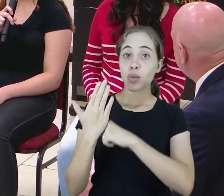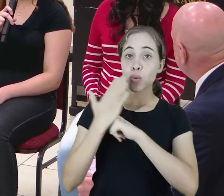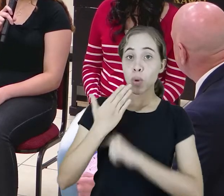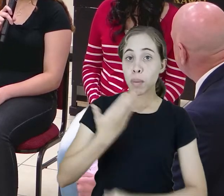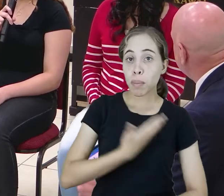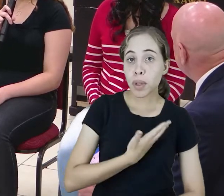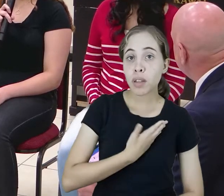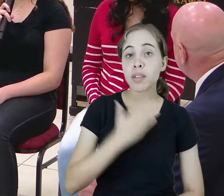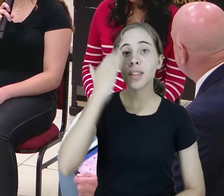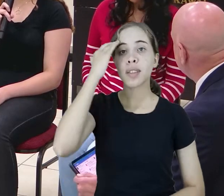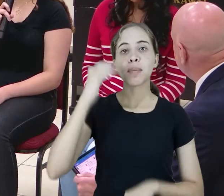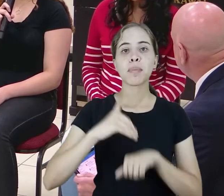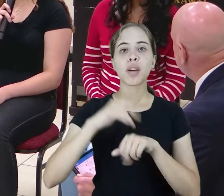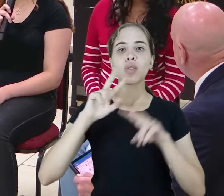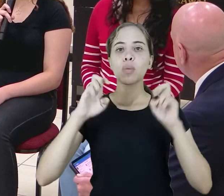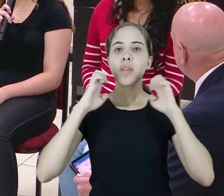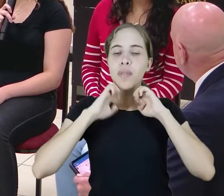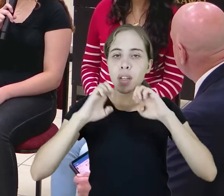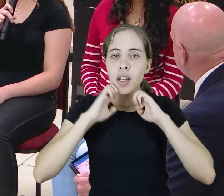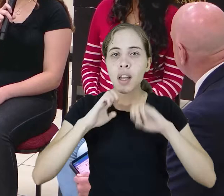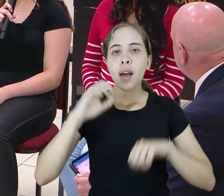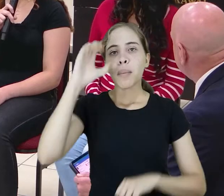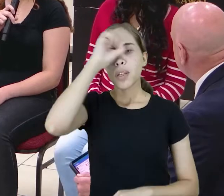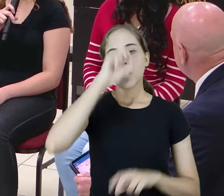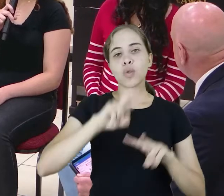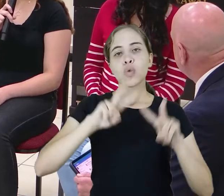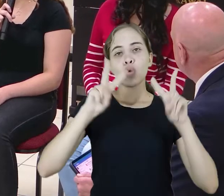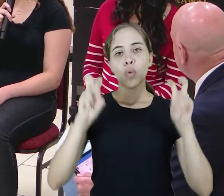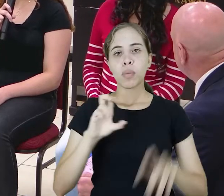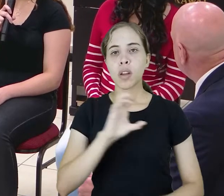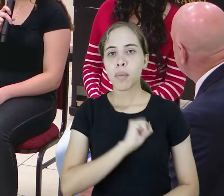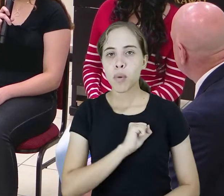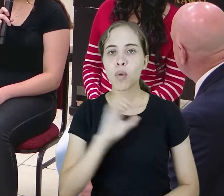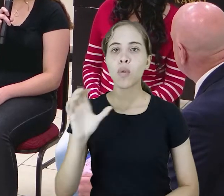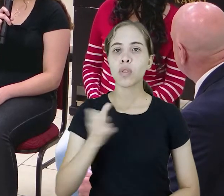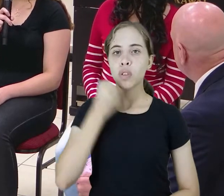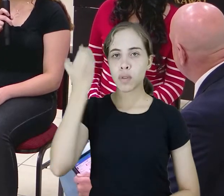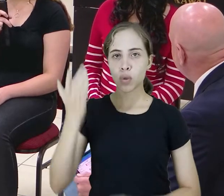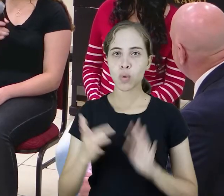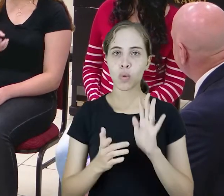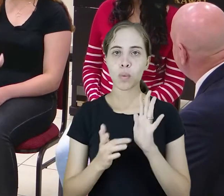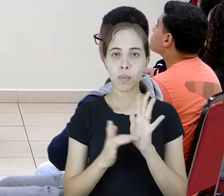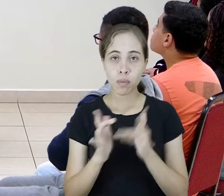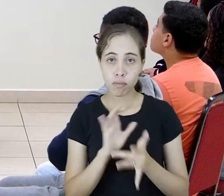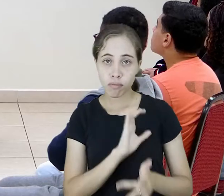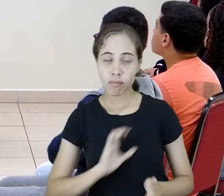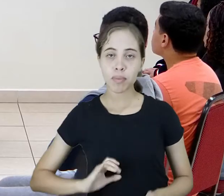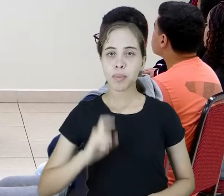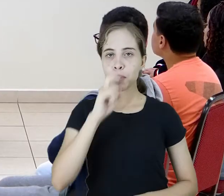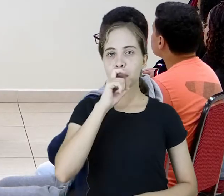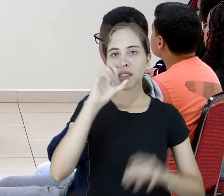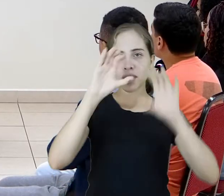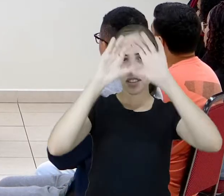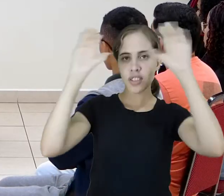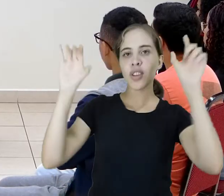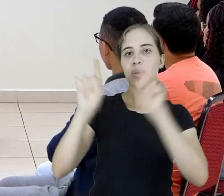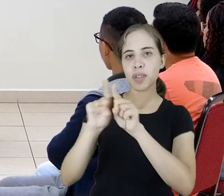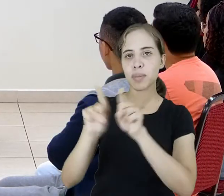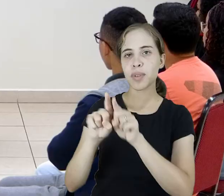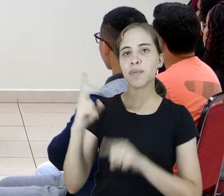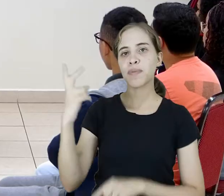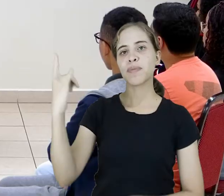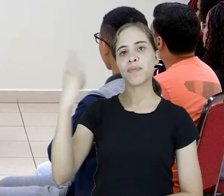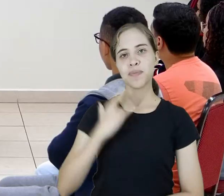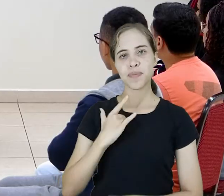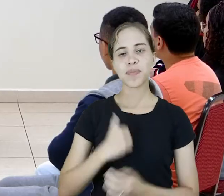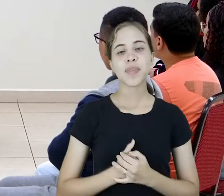sobre o Evangelho e a aprender mais sobre o amor do Pai Celestial e Jesus Cristo por mim. Muito obrigado. Ficamos